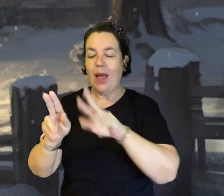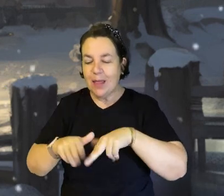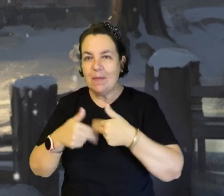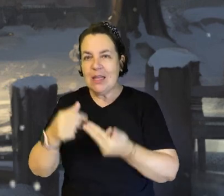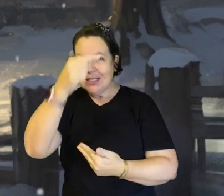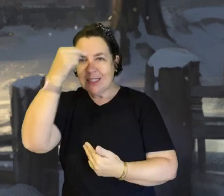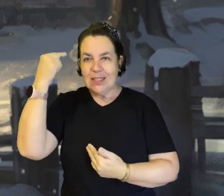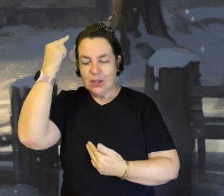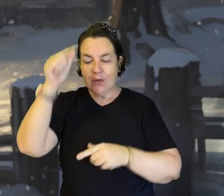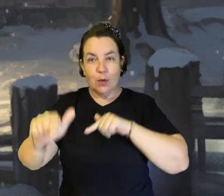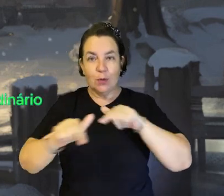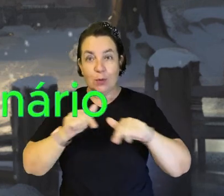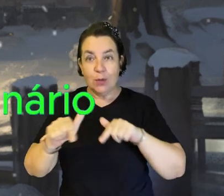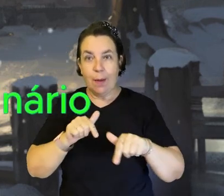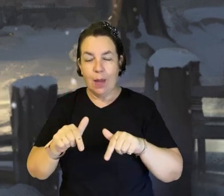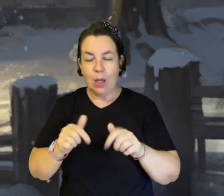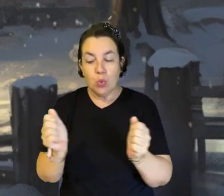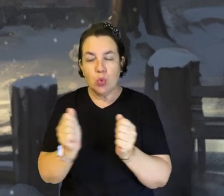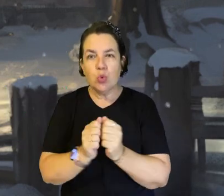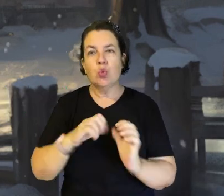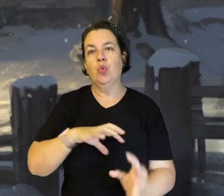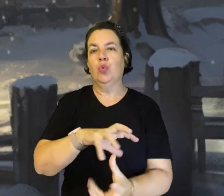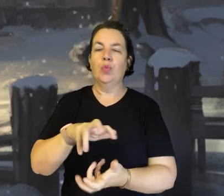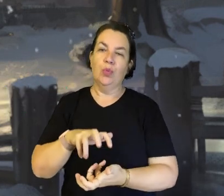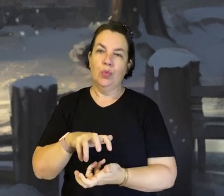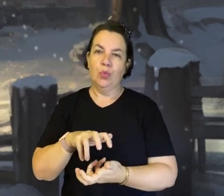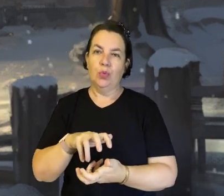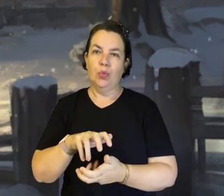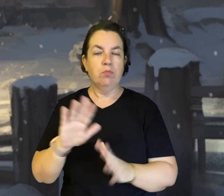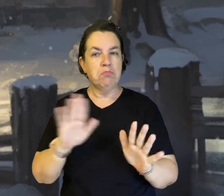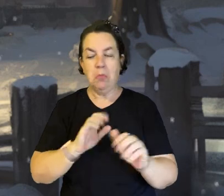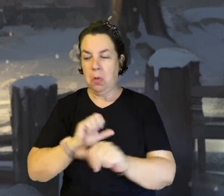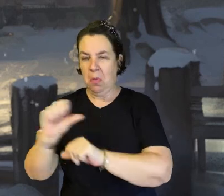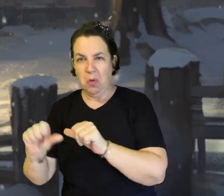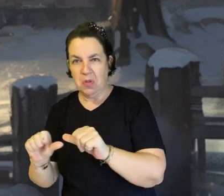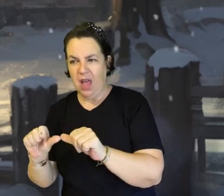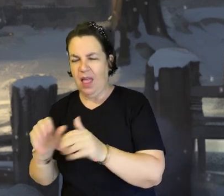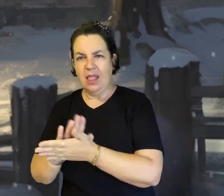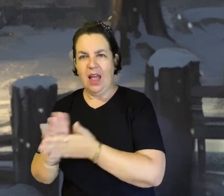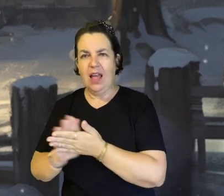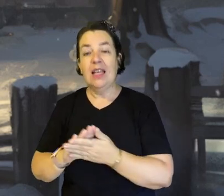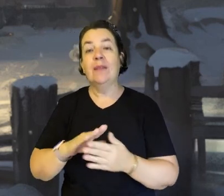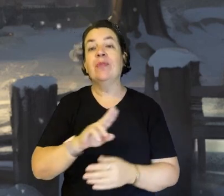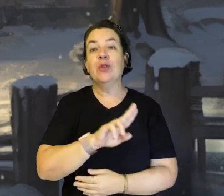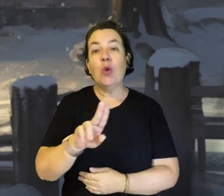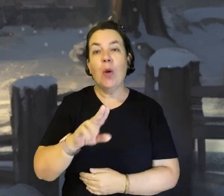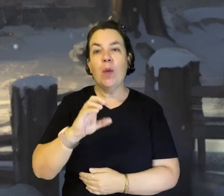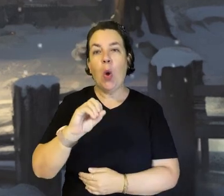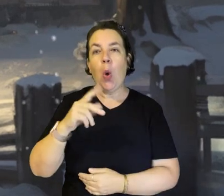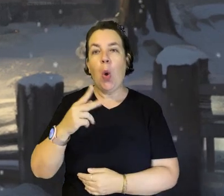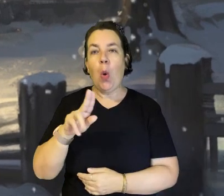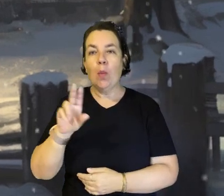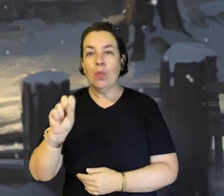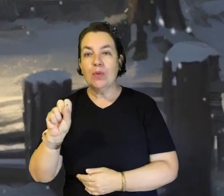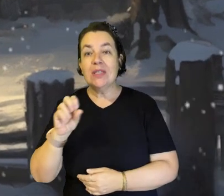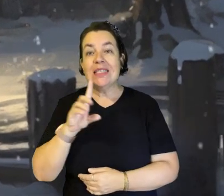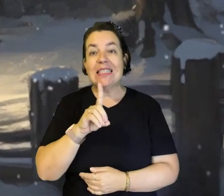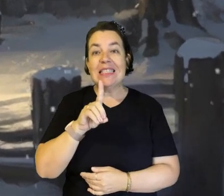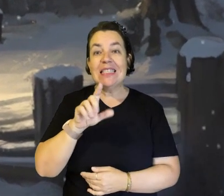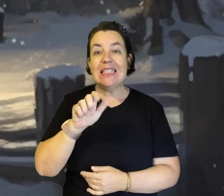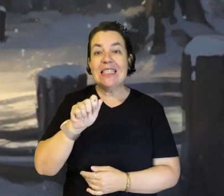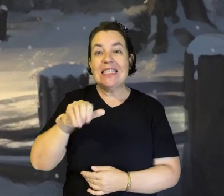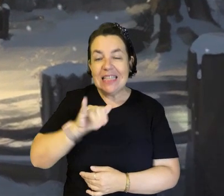da santificação do trabalho ordinário no meio do mundo. Sem mudar de status, deu o nome de Opus Dei, cujo objetivo